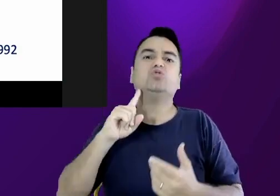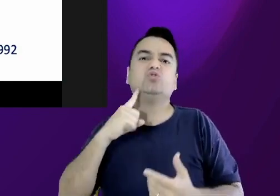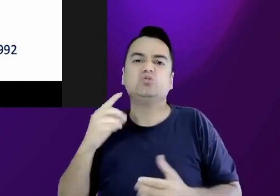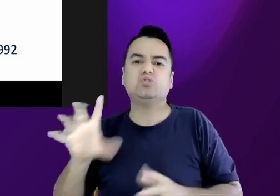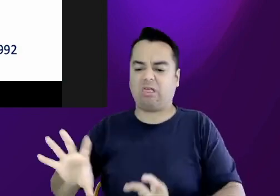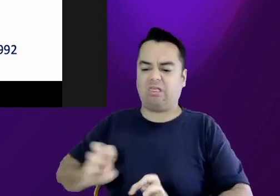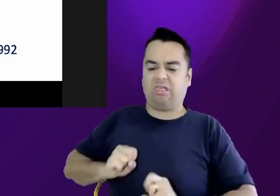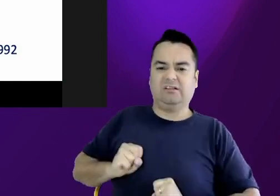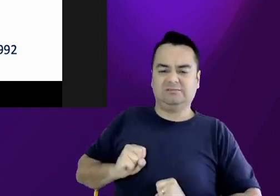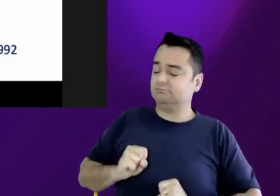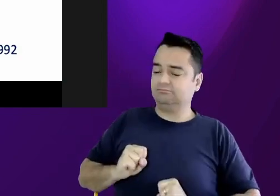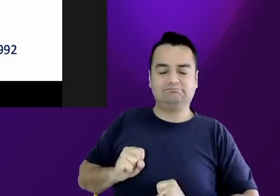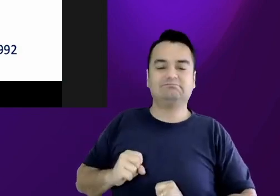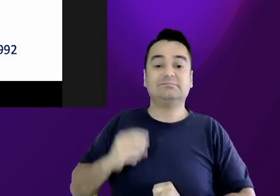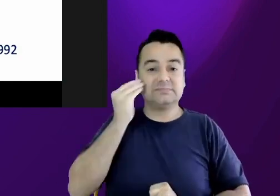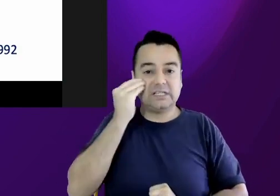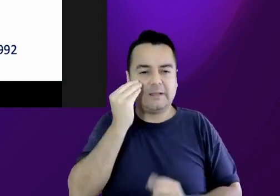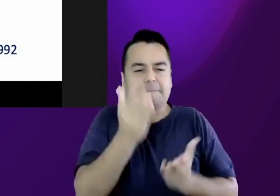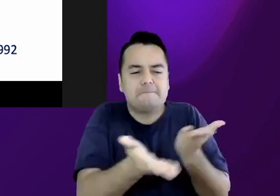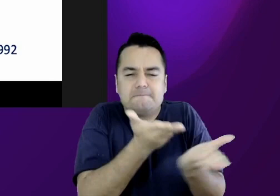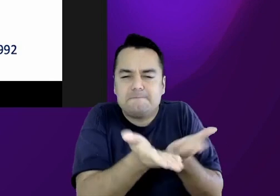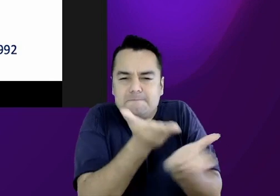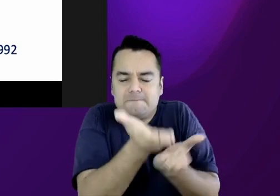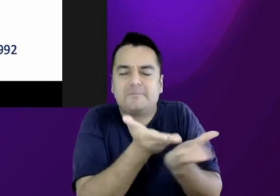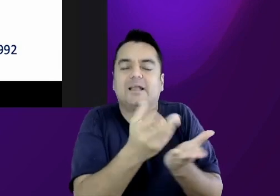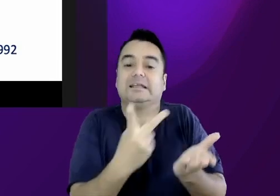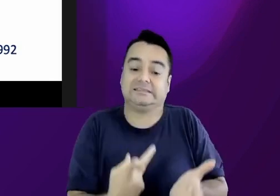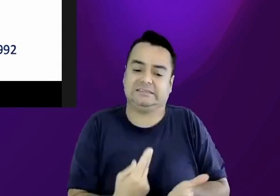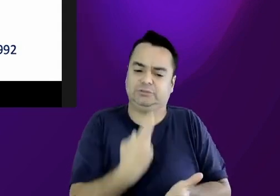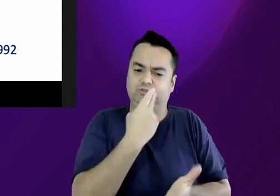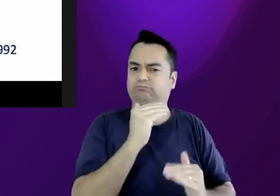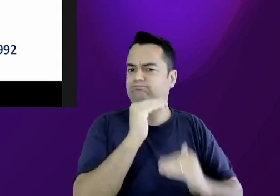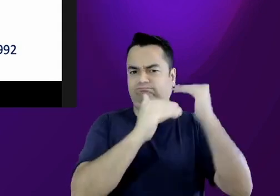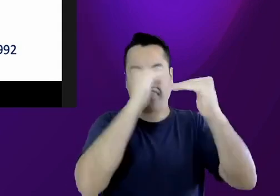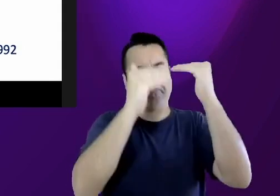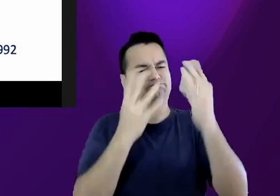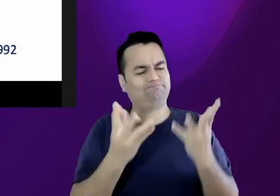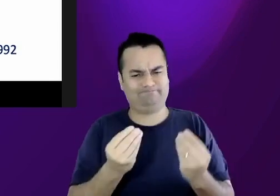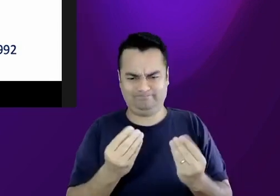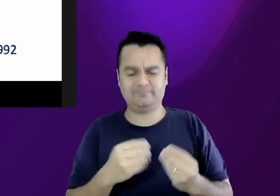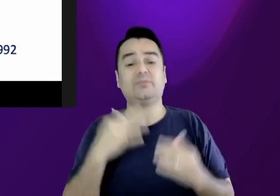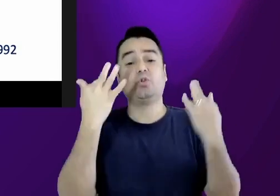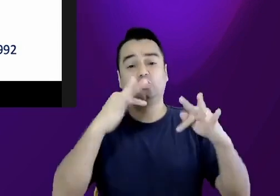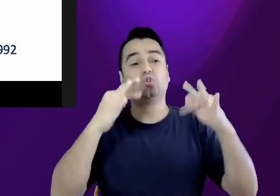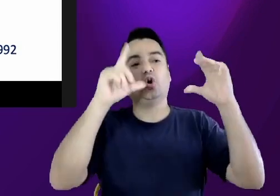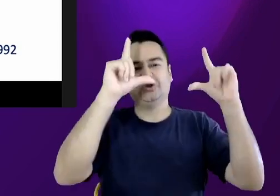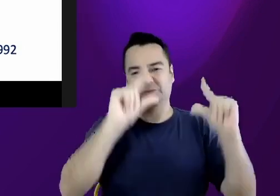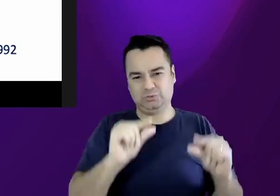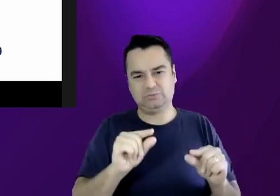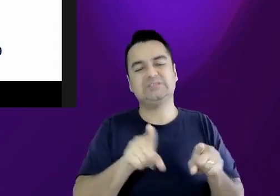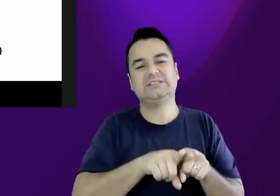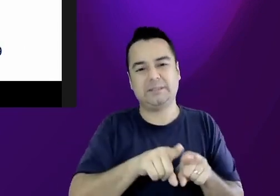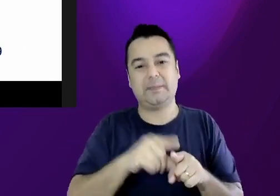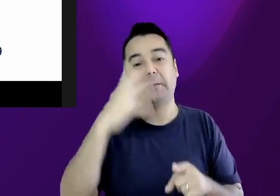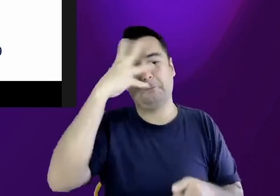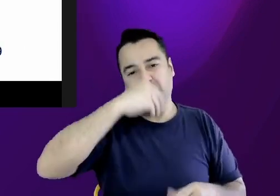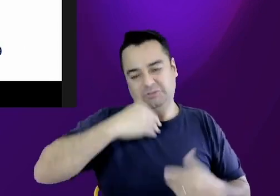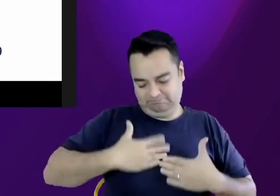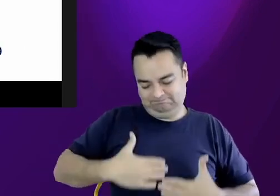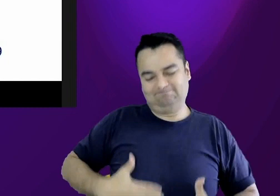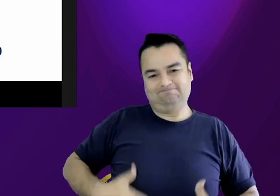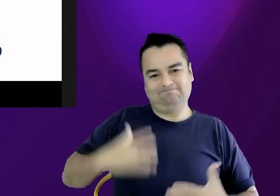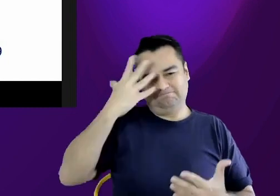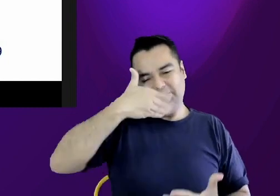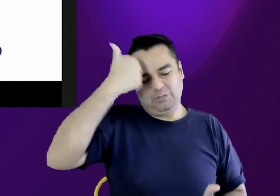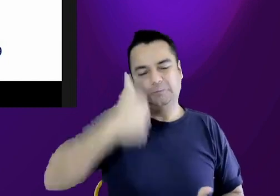assim, uma recuperação mais rápida, menos dor e também um resultado estético melhor para o doente. Porém, a